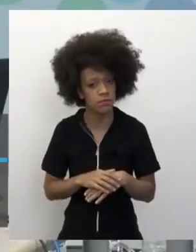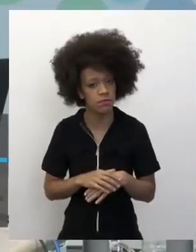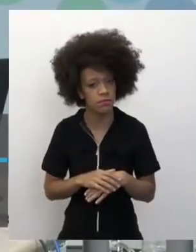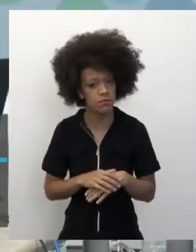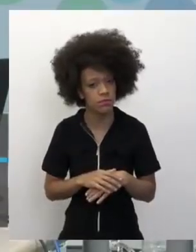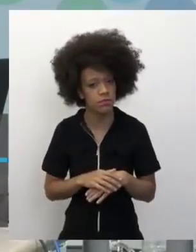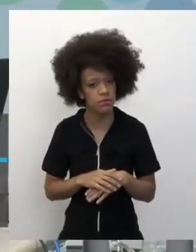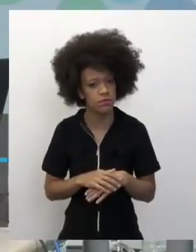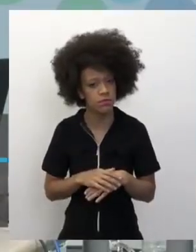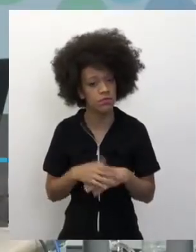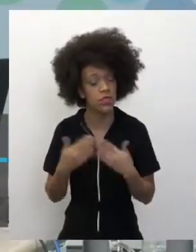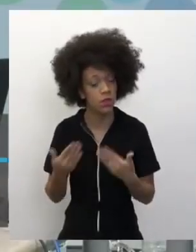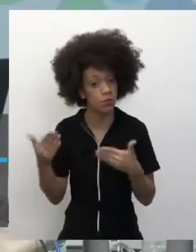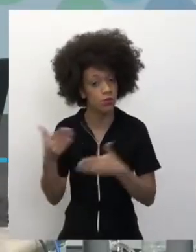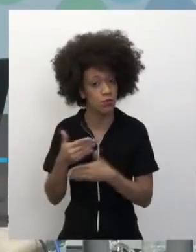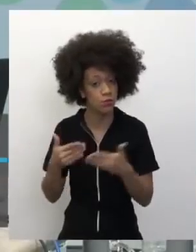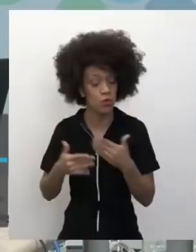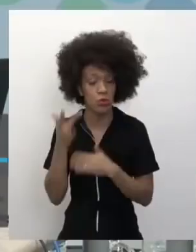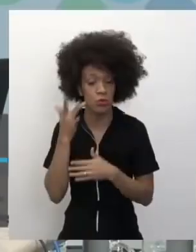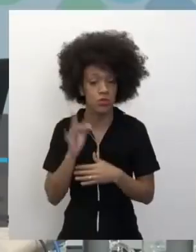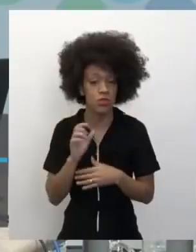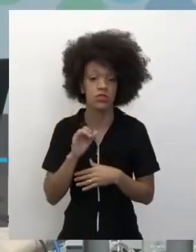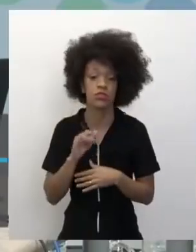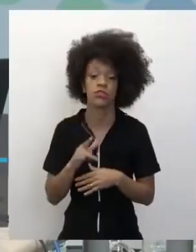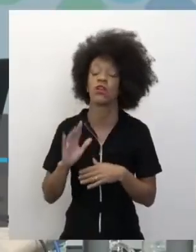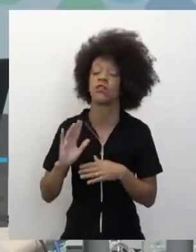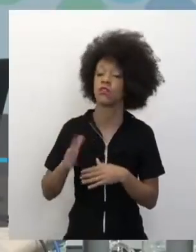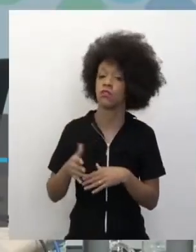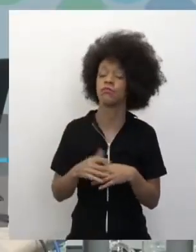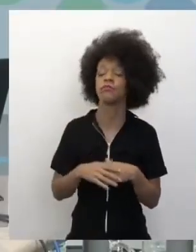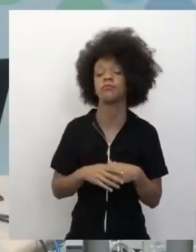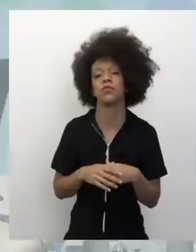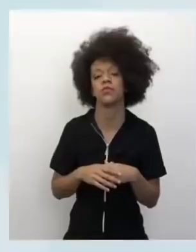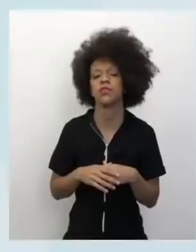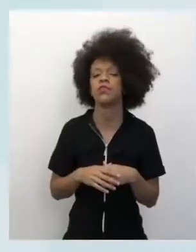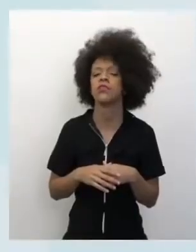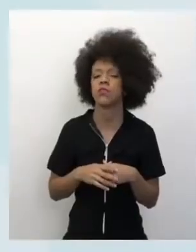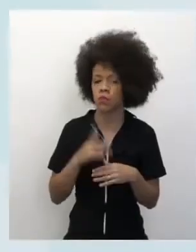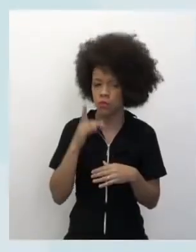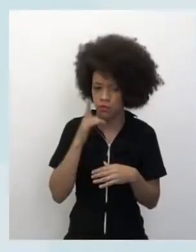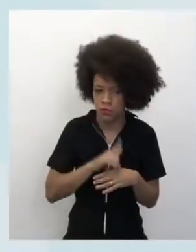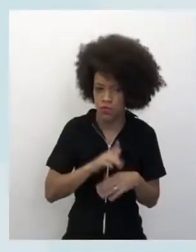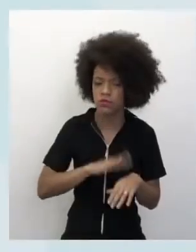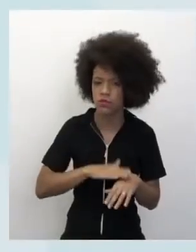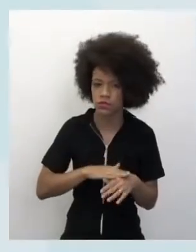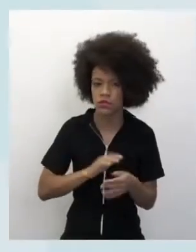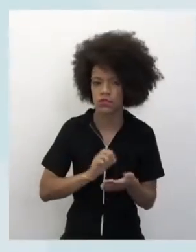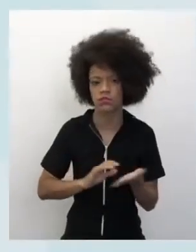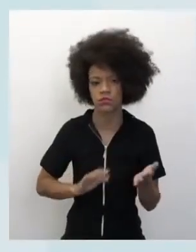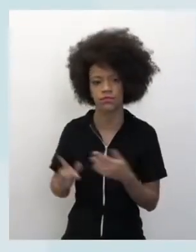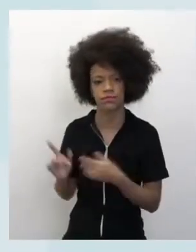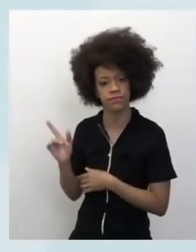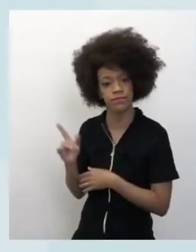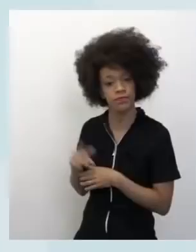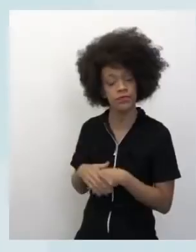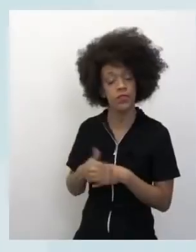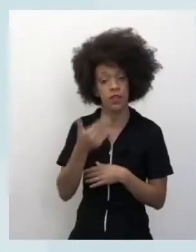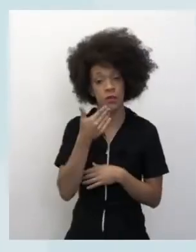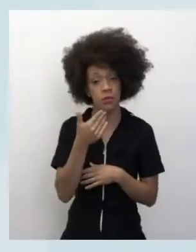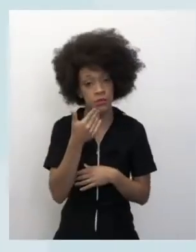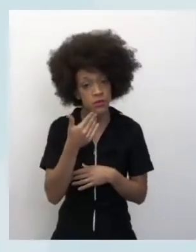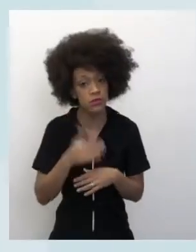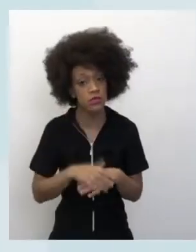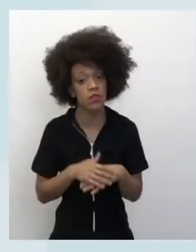o PPT, não sei se vocês já pegaram, dá para vocês fazerem essa atividade com os alunos, né? Eu pedi para que